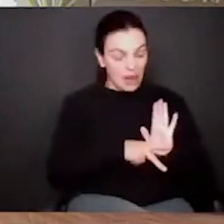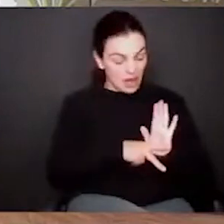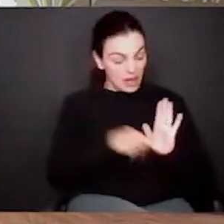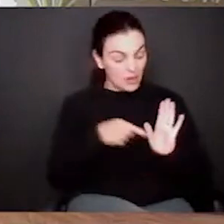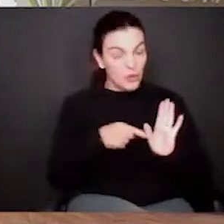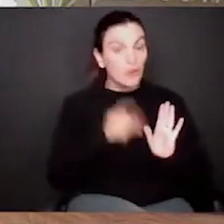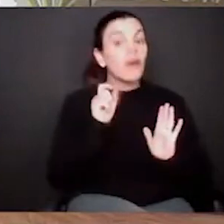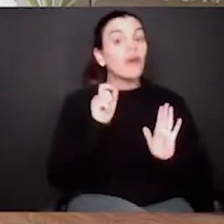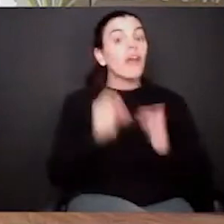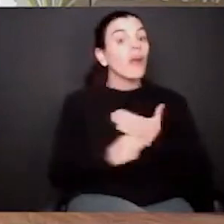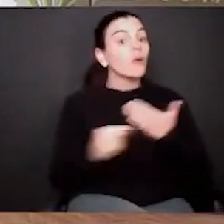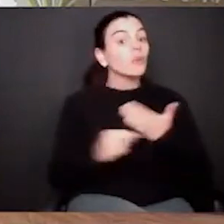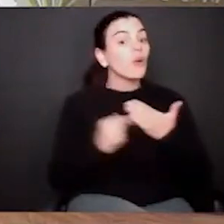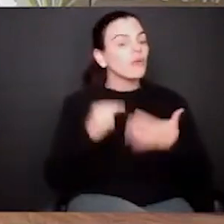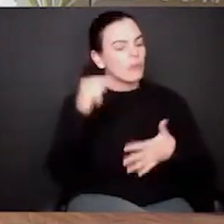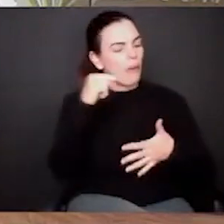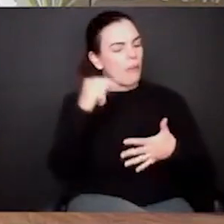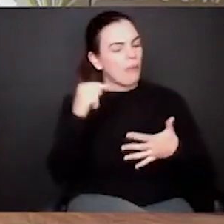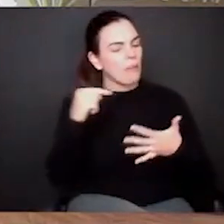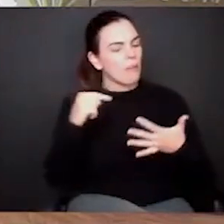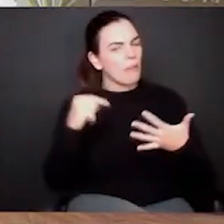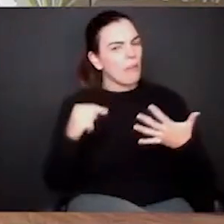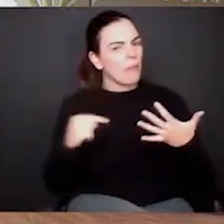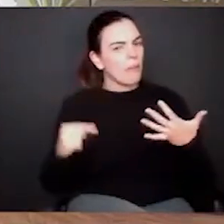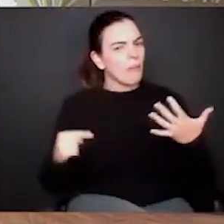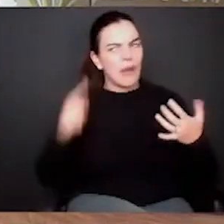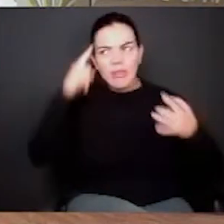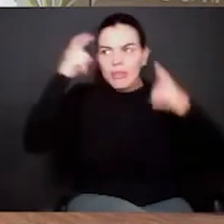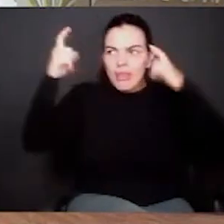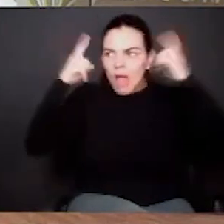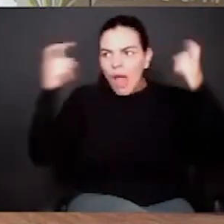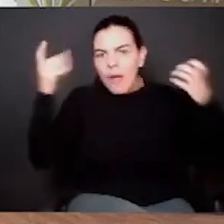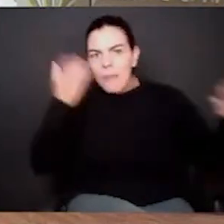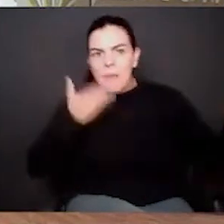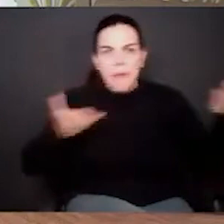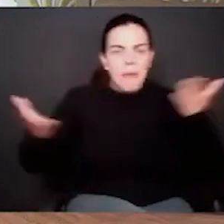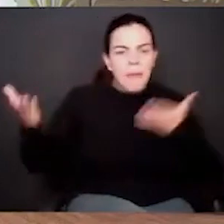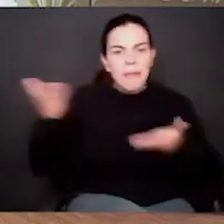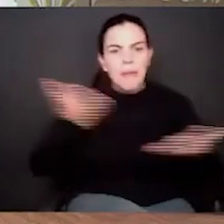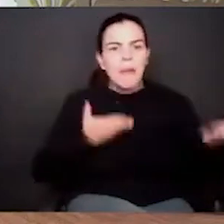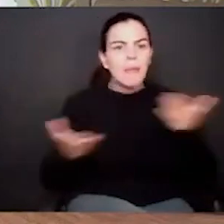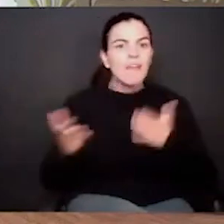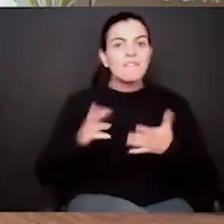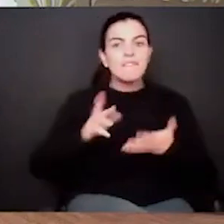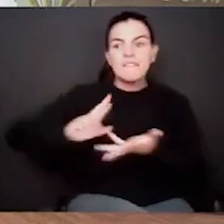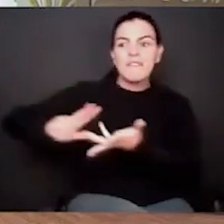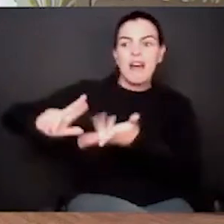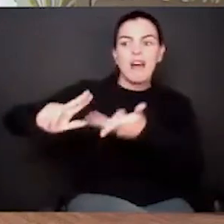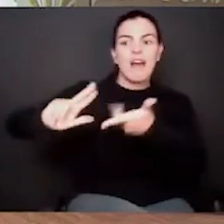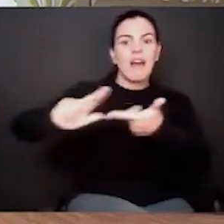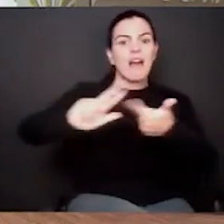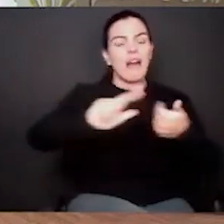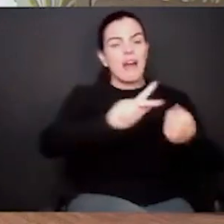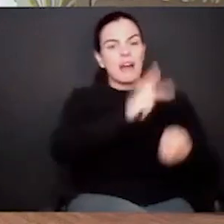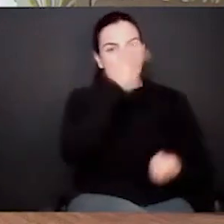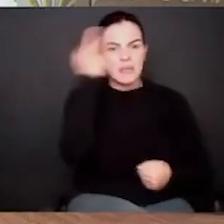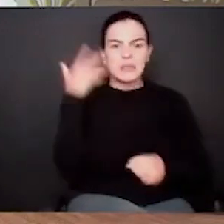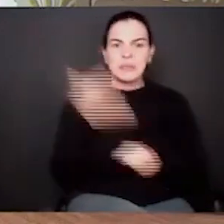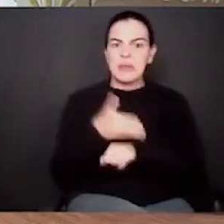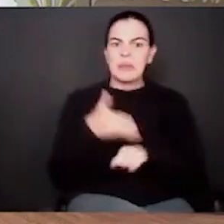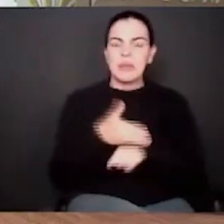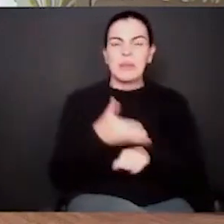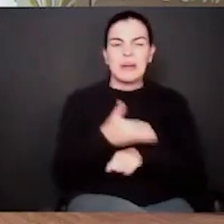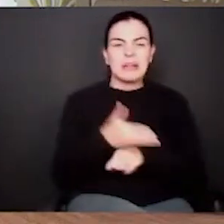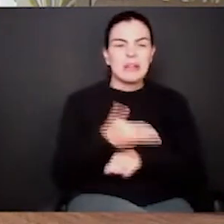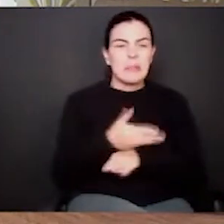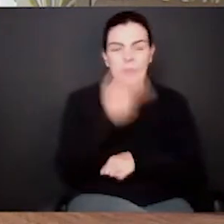mentes. Foi um plano construído de forma multidisciplinar, multissetorial, muitos especialistas